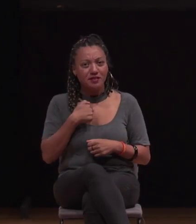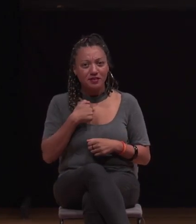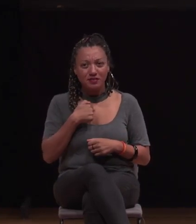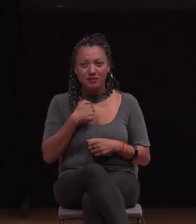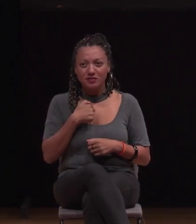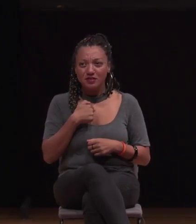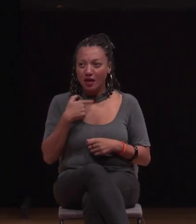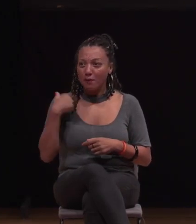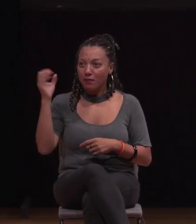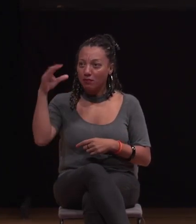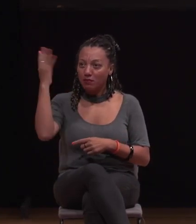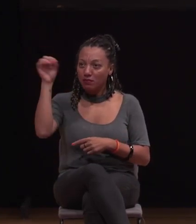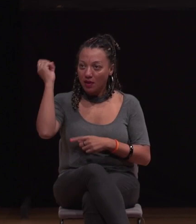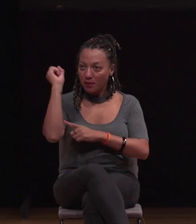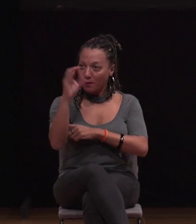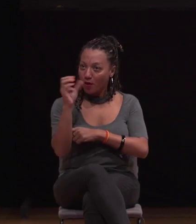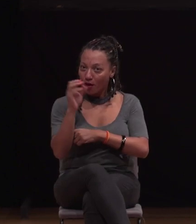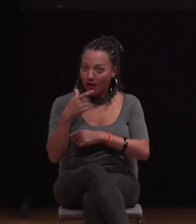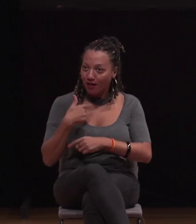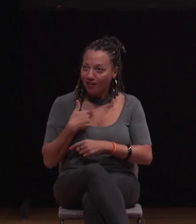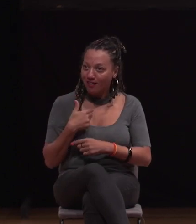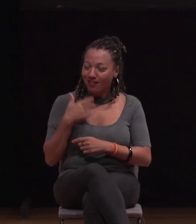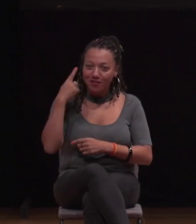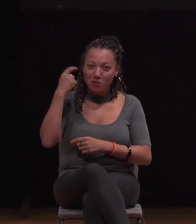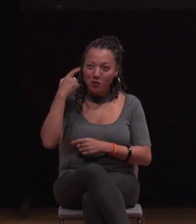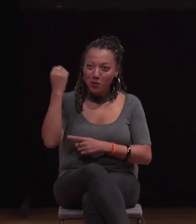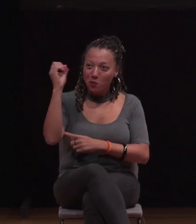É para a gente ir embora?